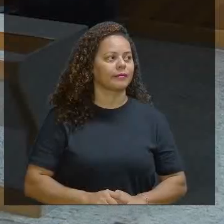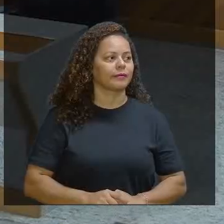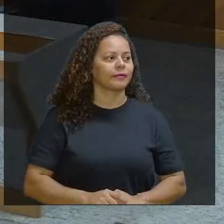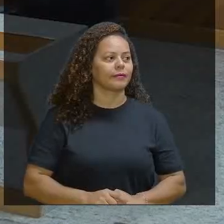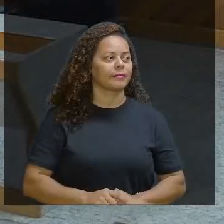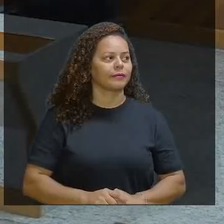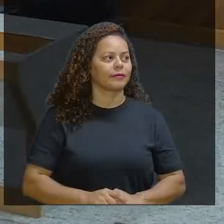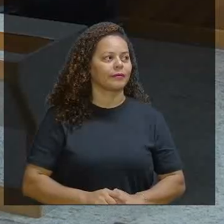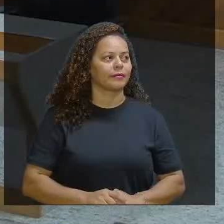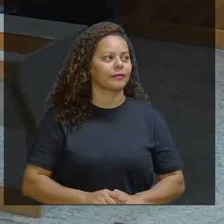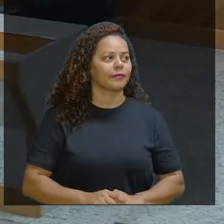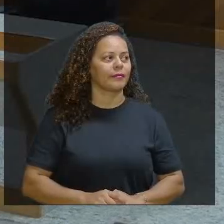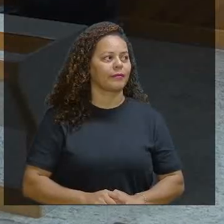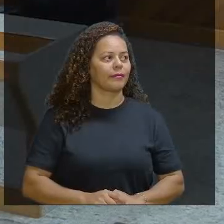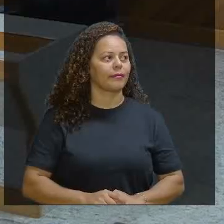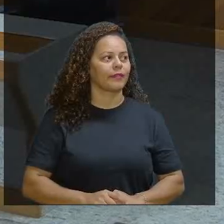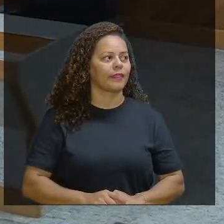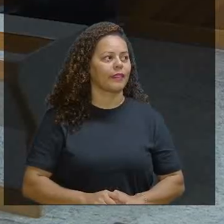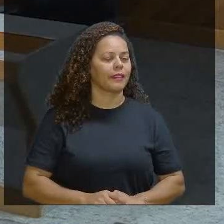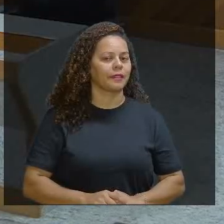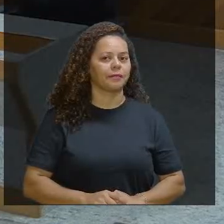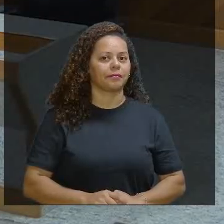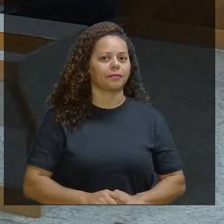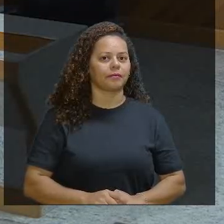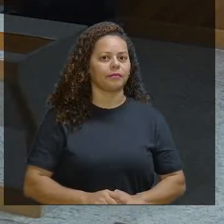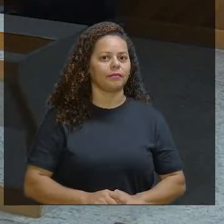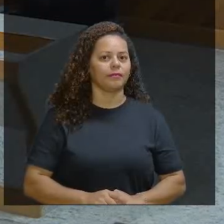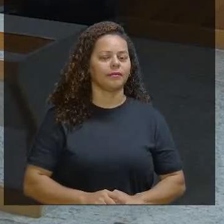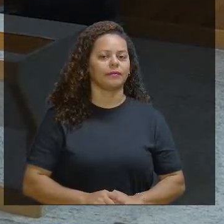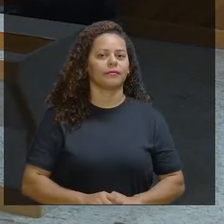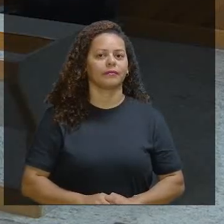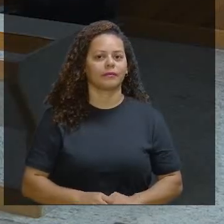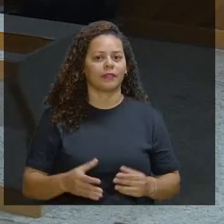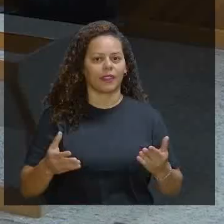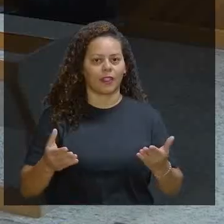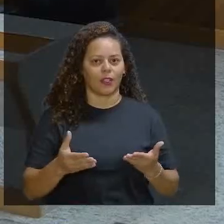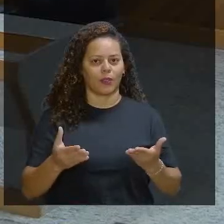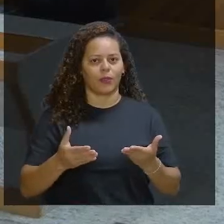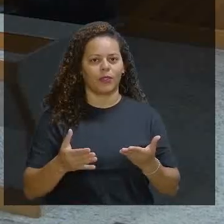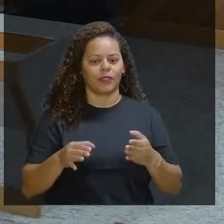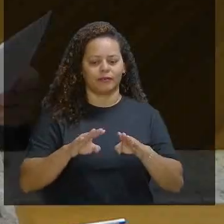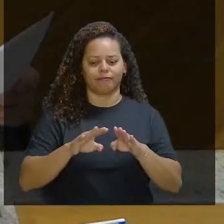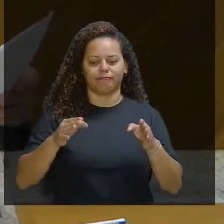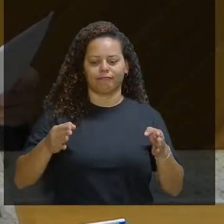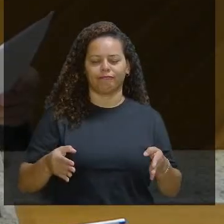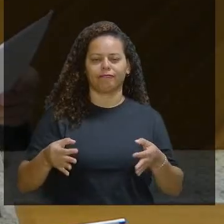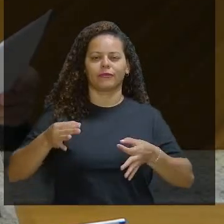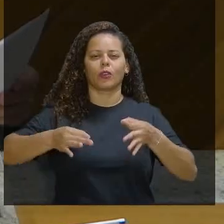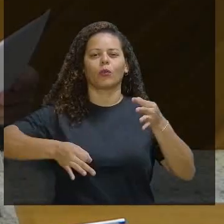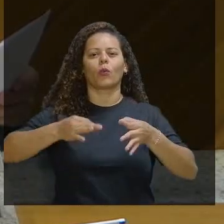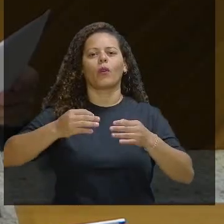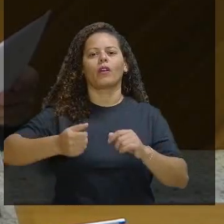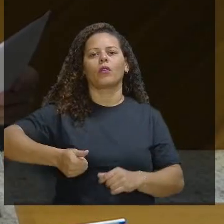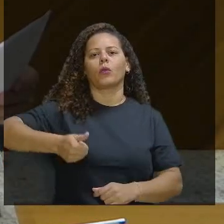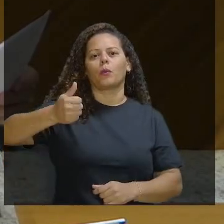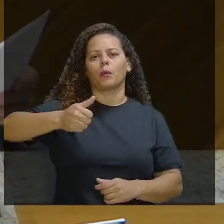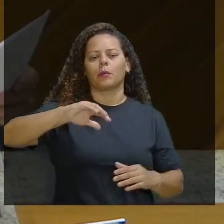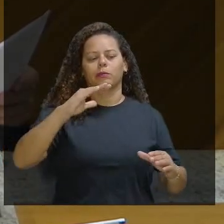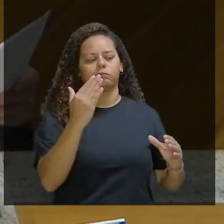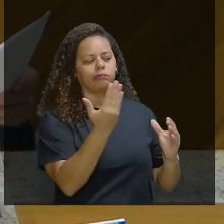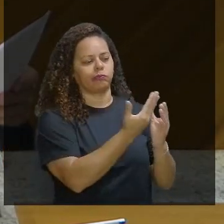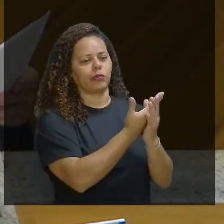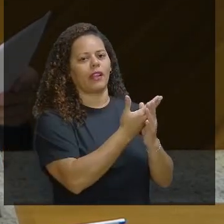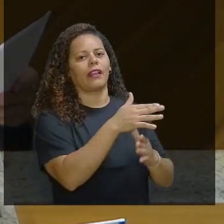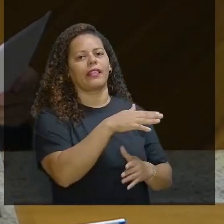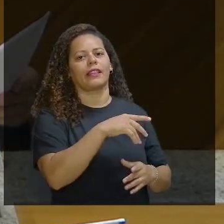Imagem ampla do plenário na tela candidato superior, logo do TRE à direita inferior, janela de livros com intérprete. O primeiro processo é um processo